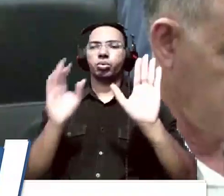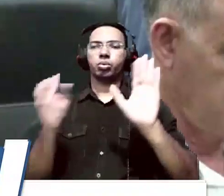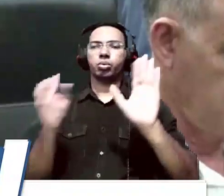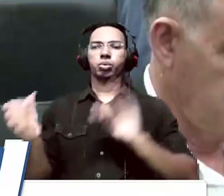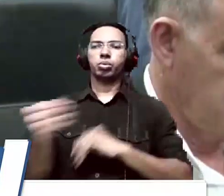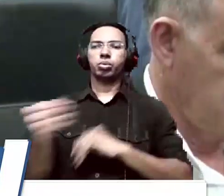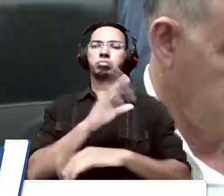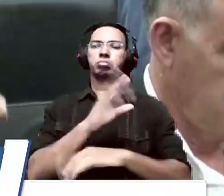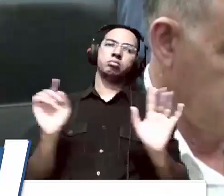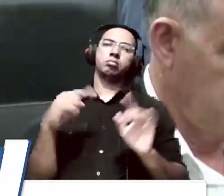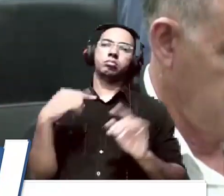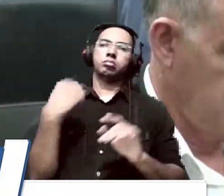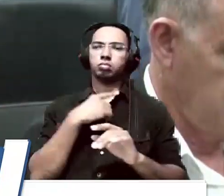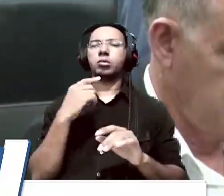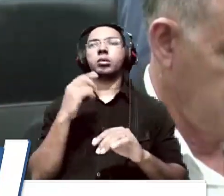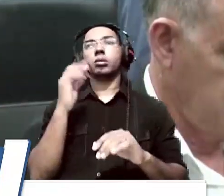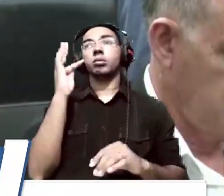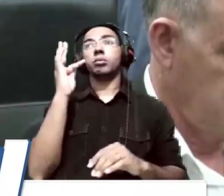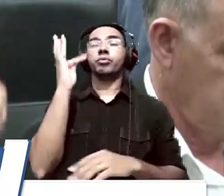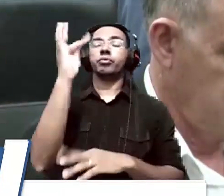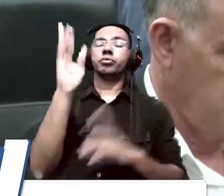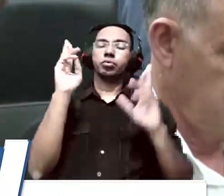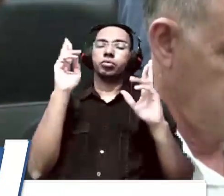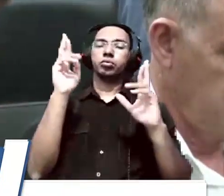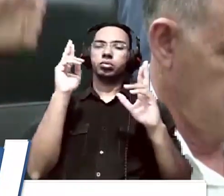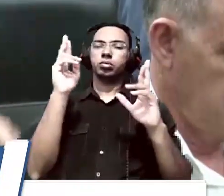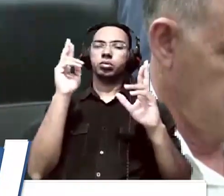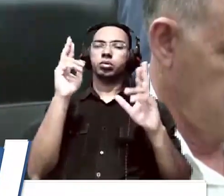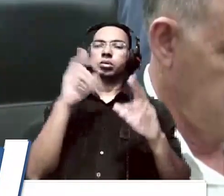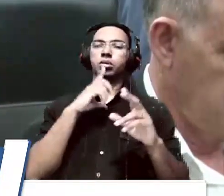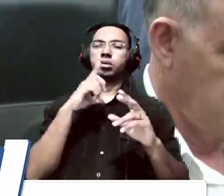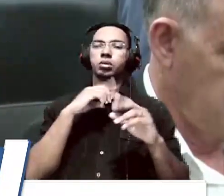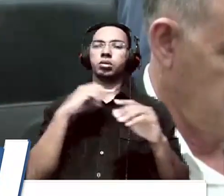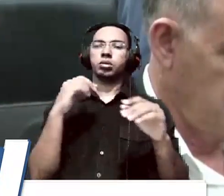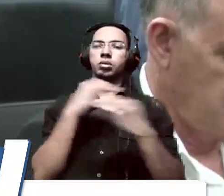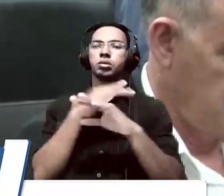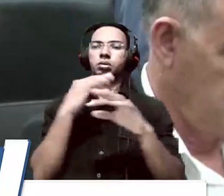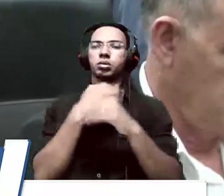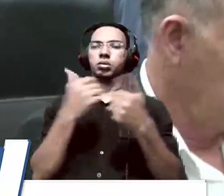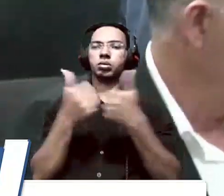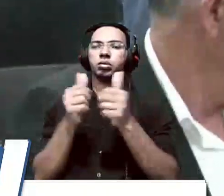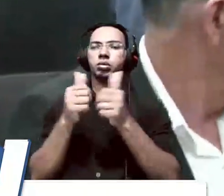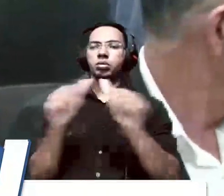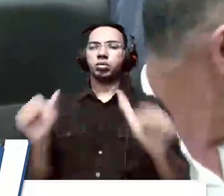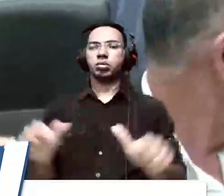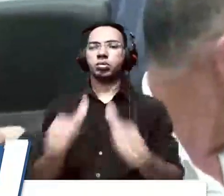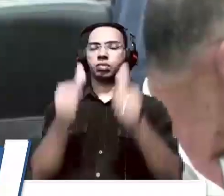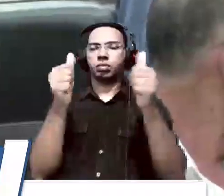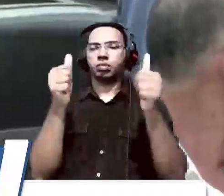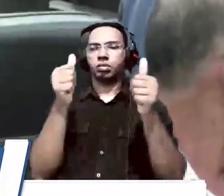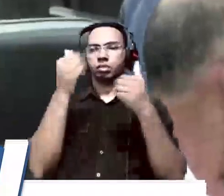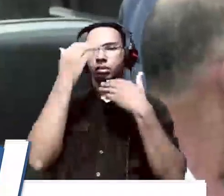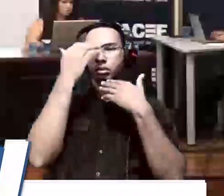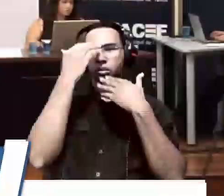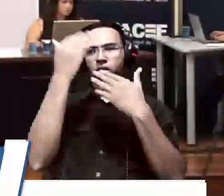luz no fim do túnel para que se projete uma cidade com transporte público melhor. Obrigado. Viu?